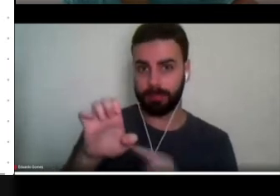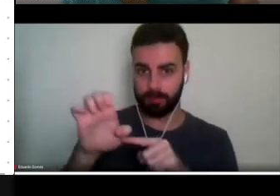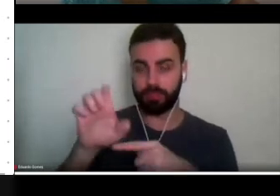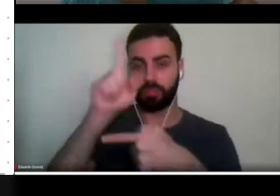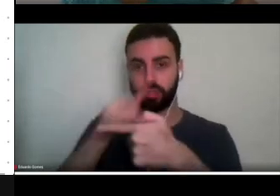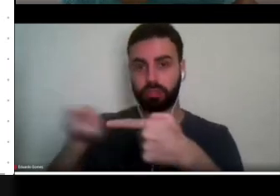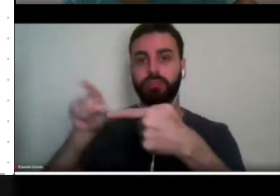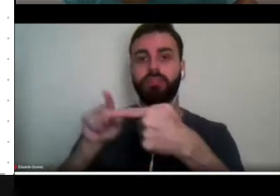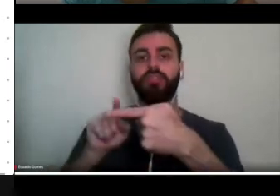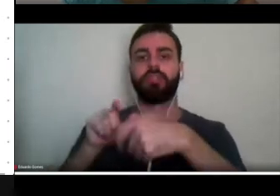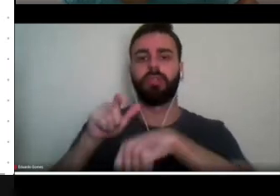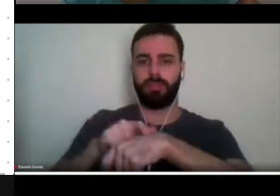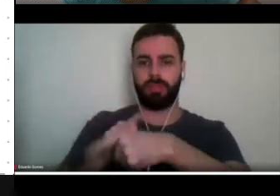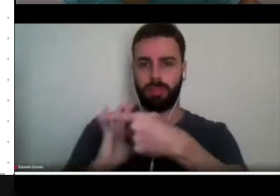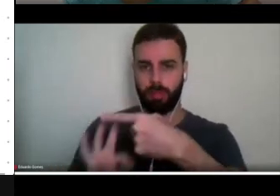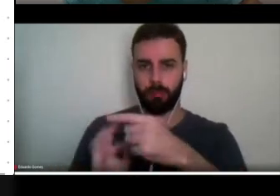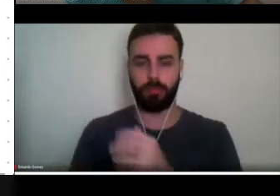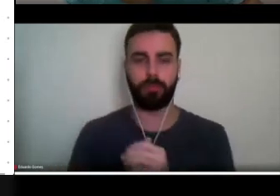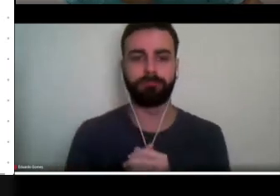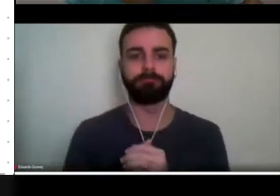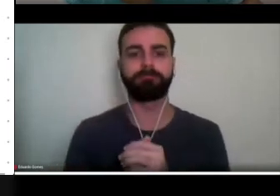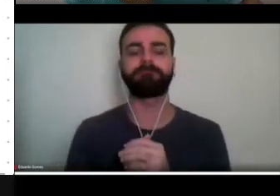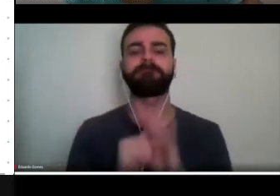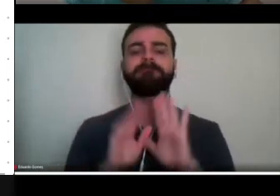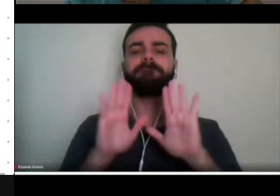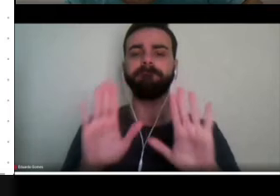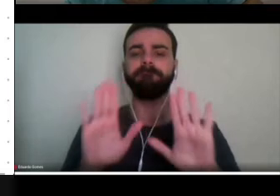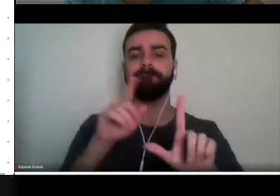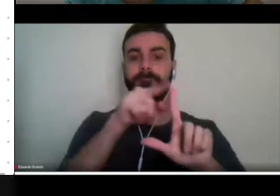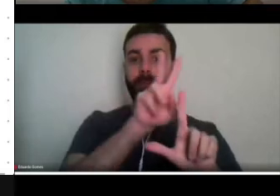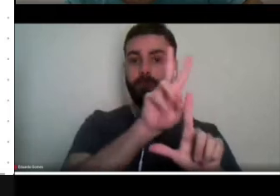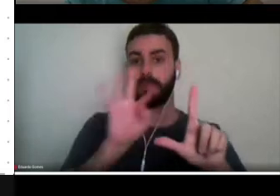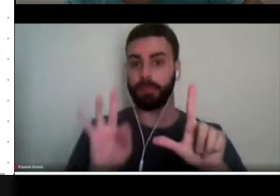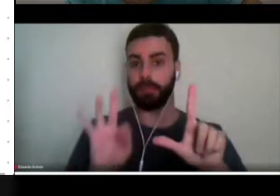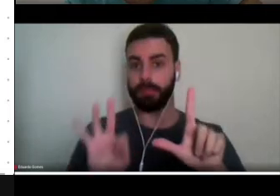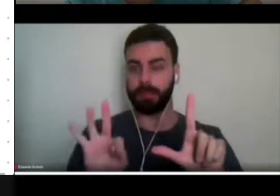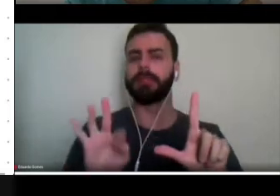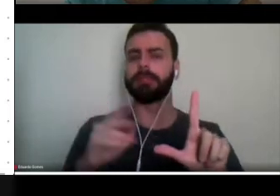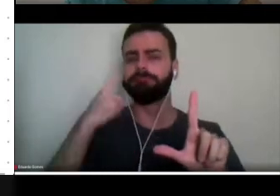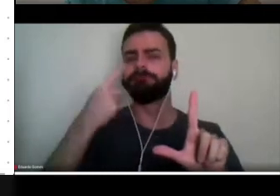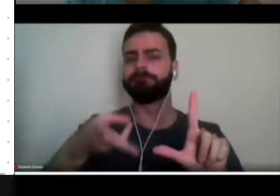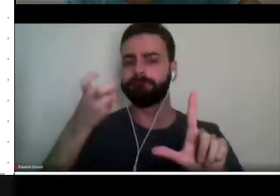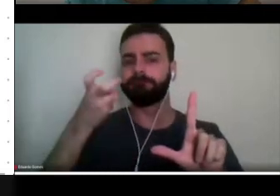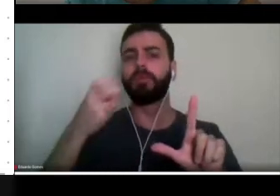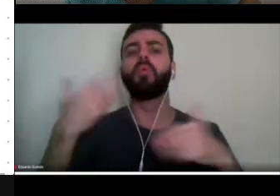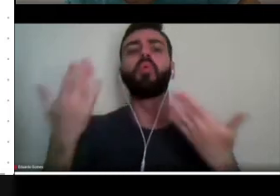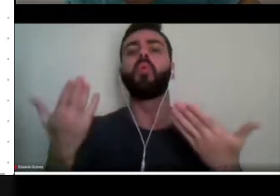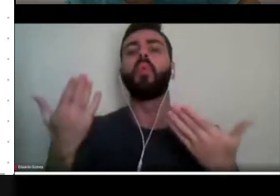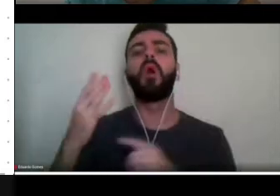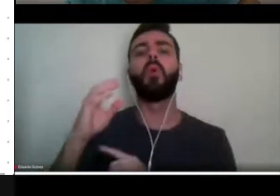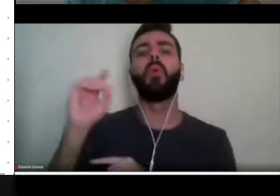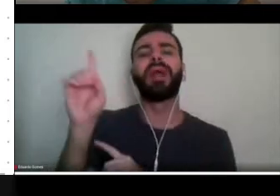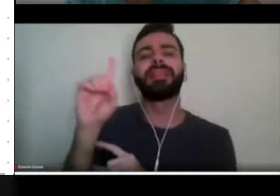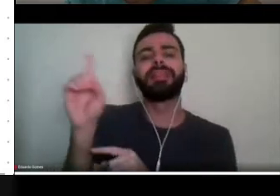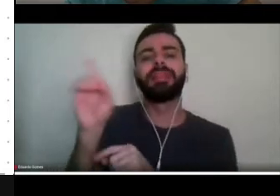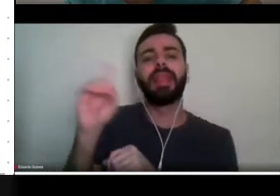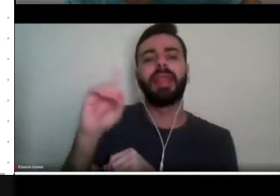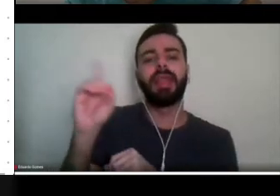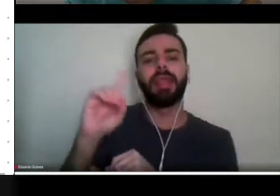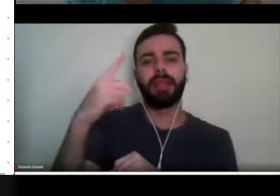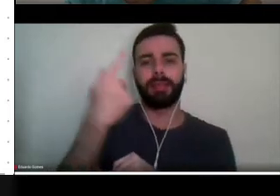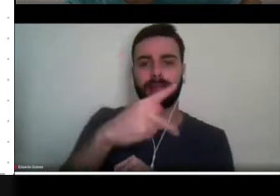olhar como que é a derivada ao longo dessa curva aqui. Então, observem que no ponto